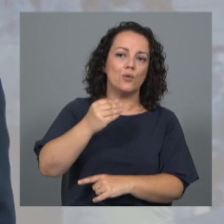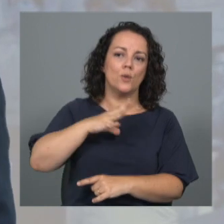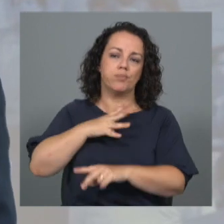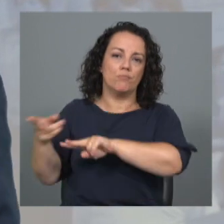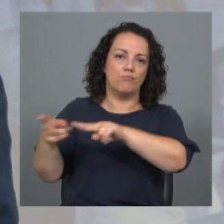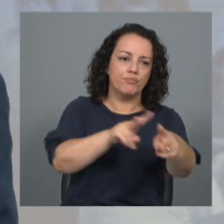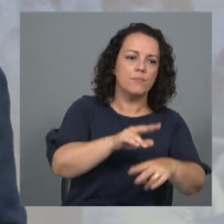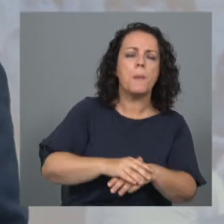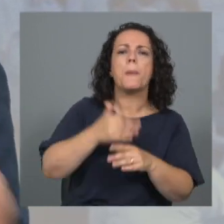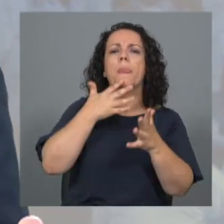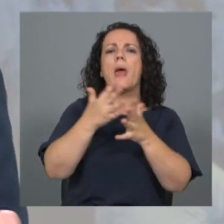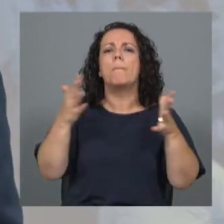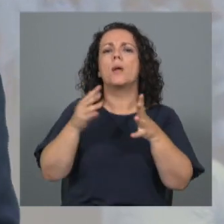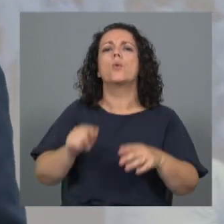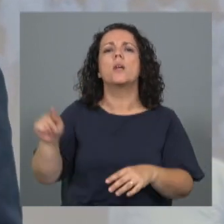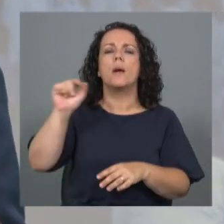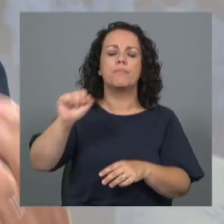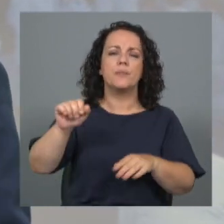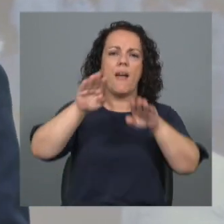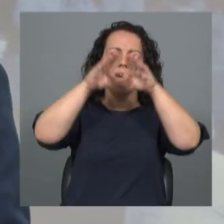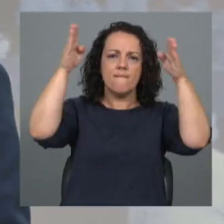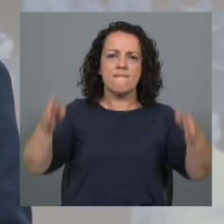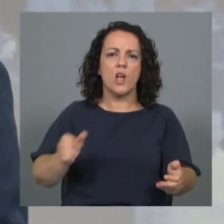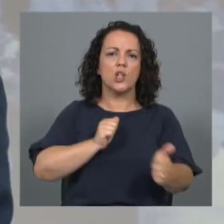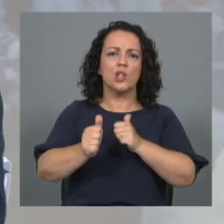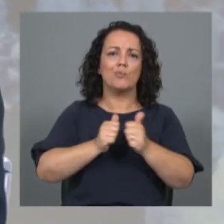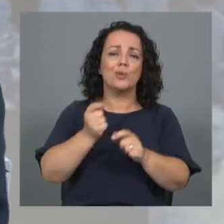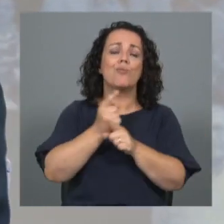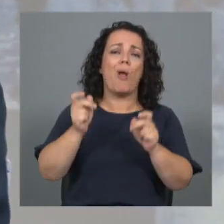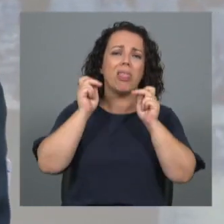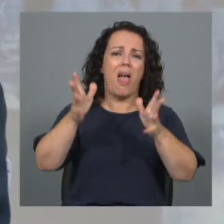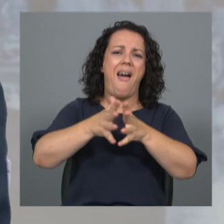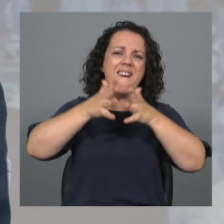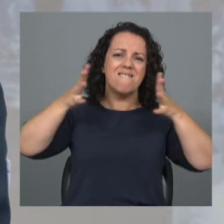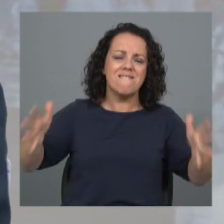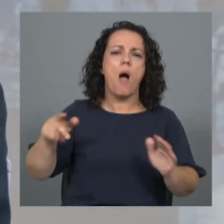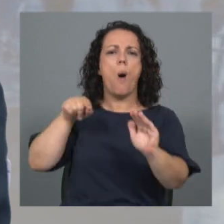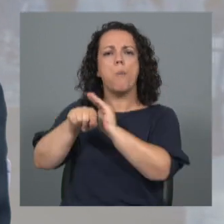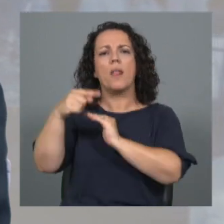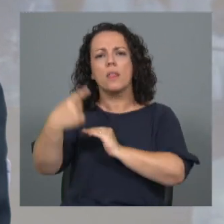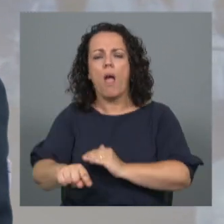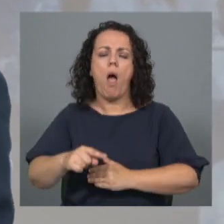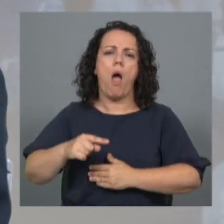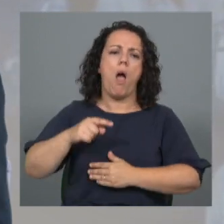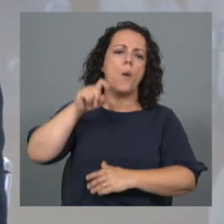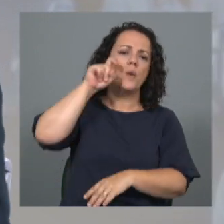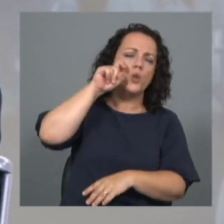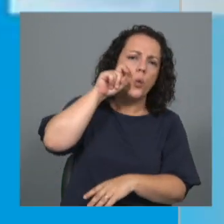infraestruturas desportivas, porque eram espaçosas e tinham infraestrutura de higiene e segurança toda